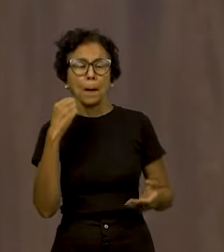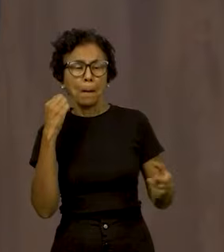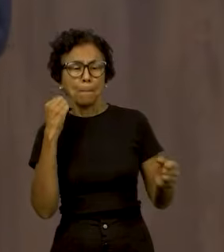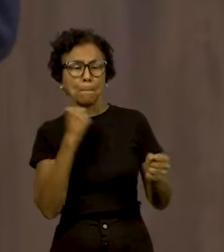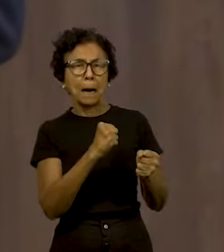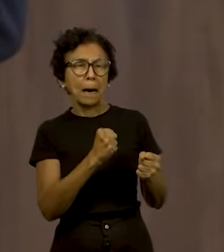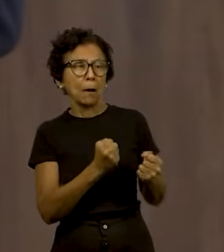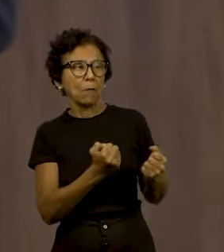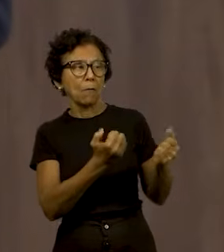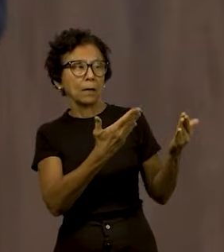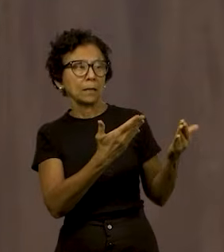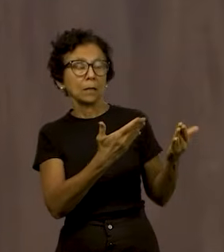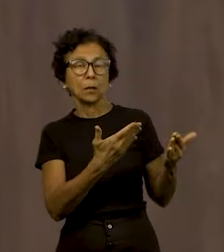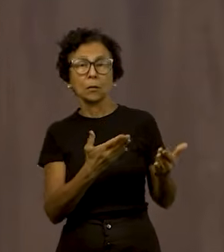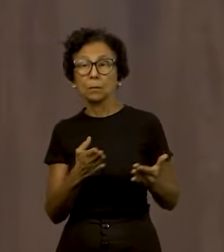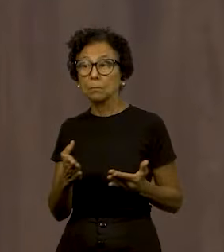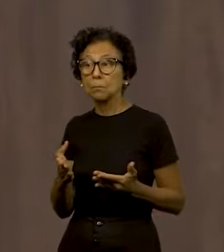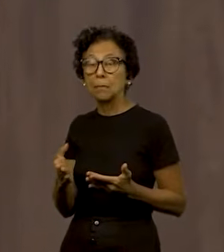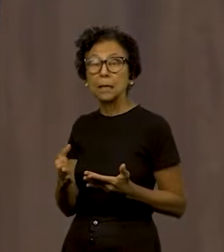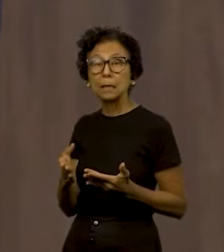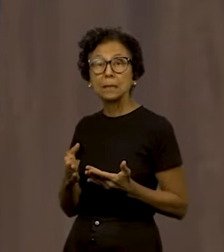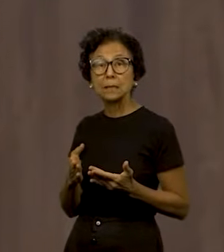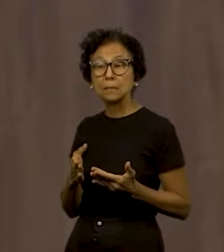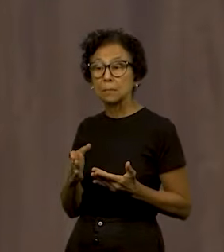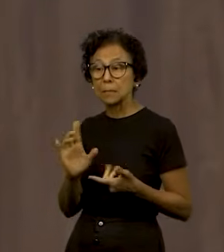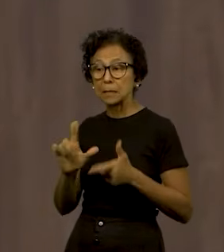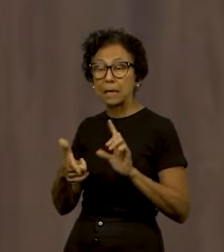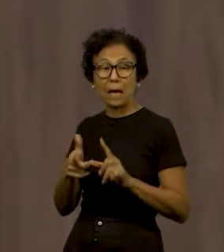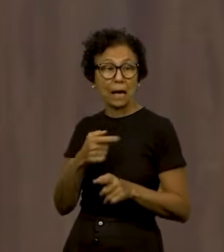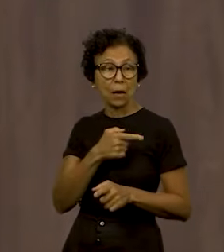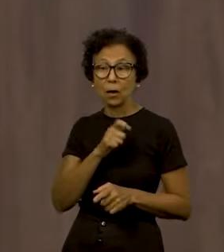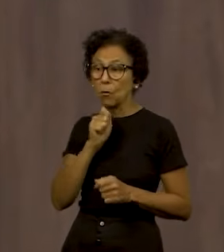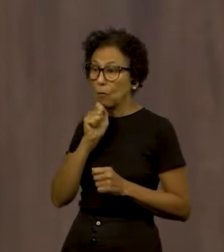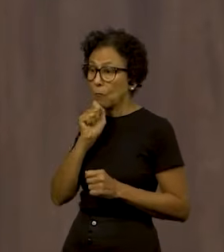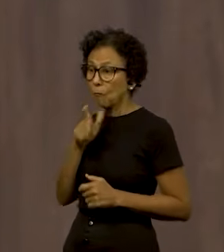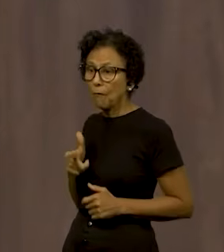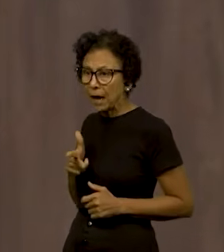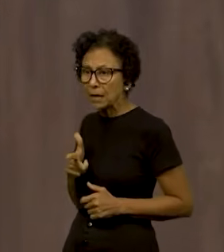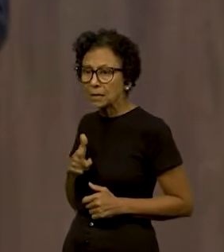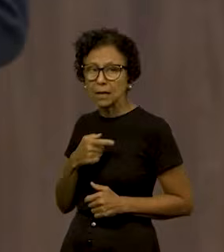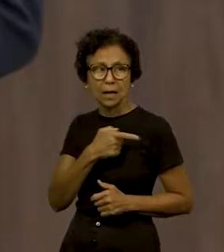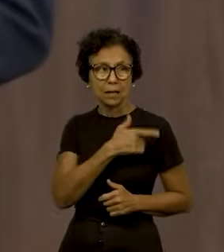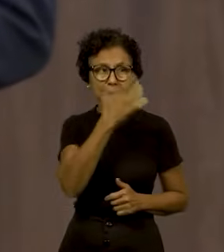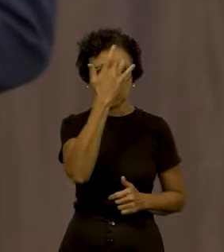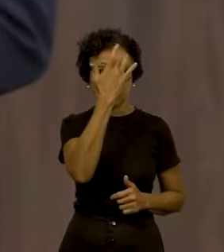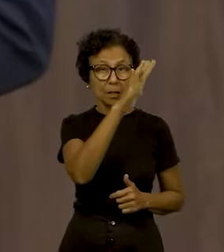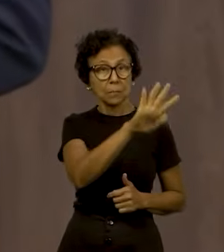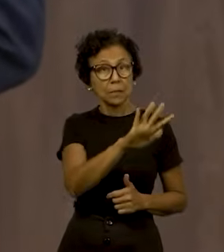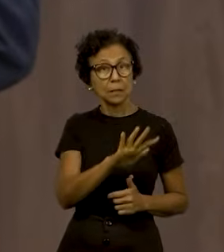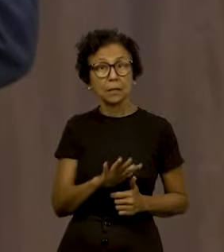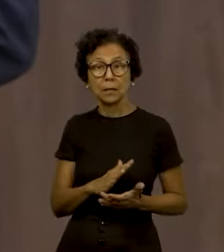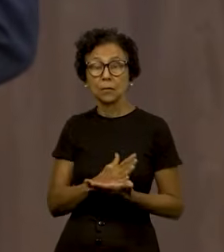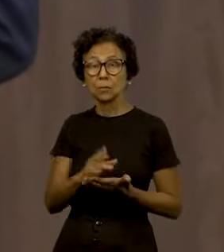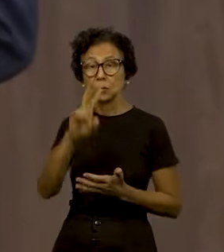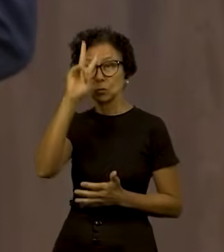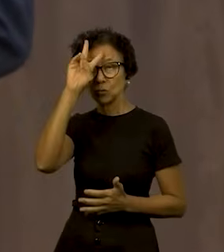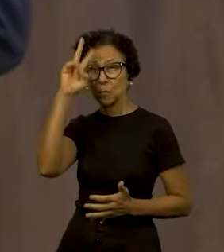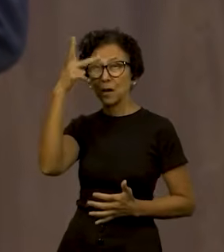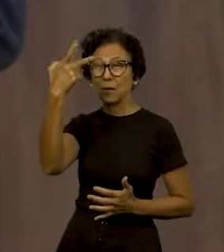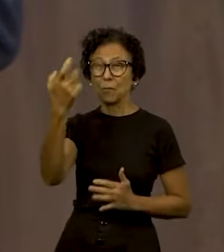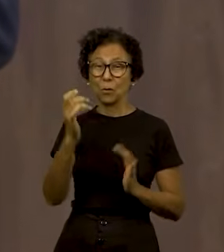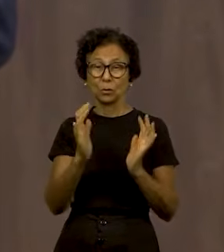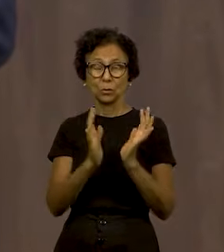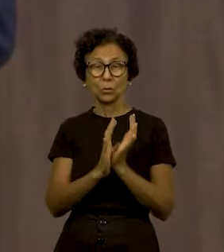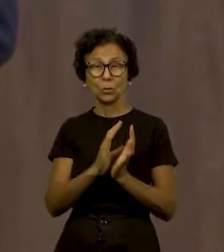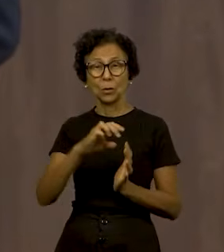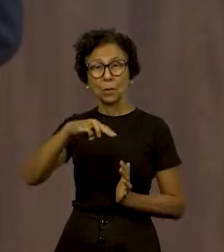Israel. E ele não sabia que com isso ele criou uma revolta, a revolta dos Macabeus, né? E